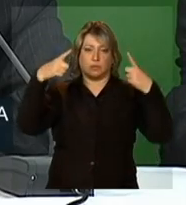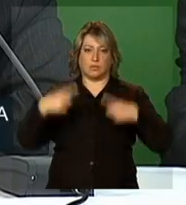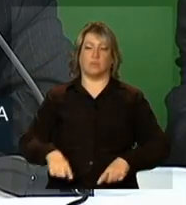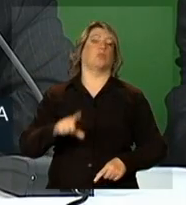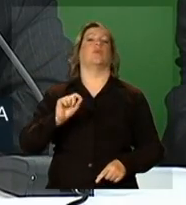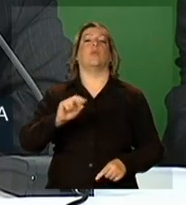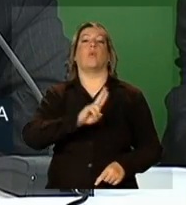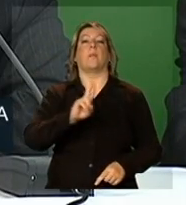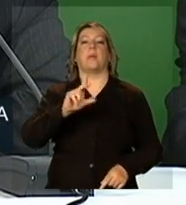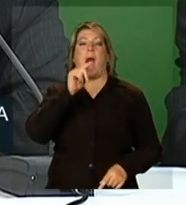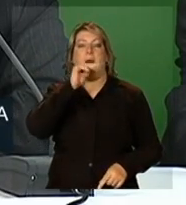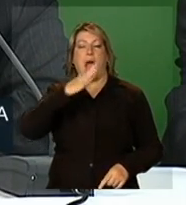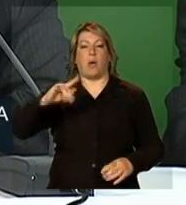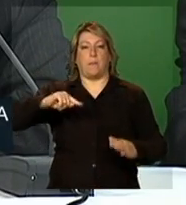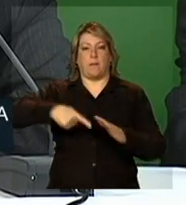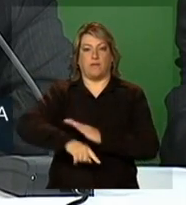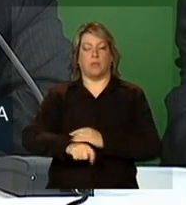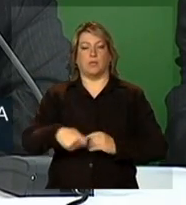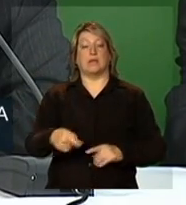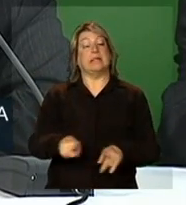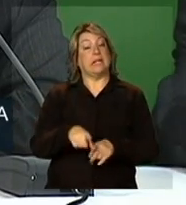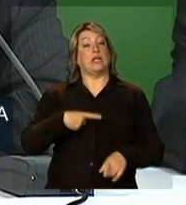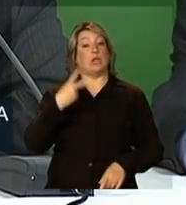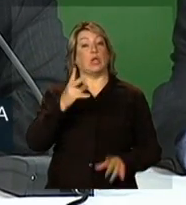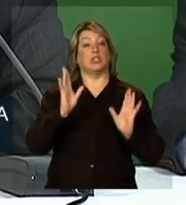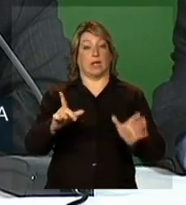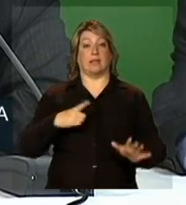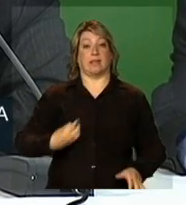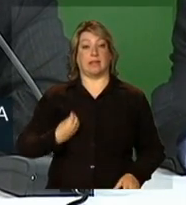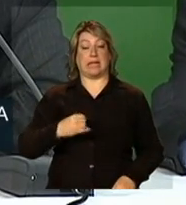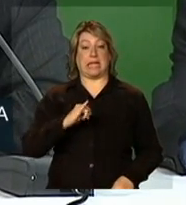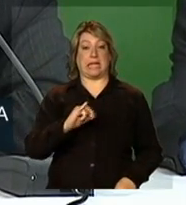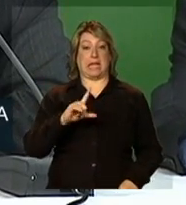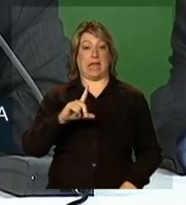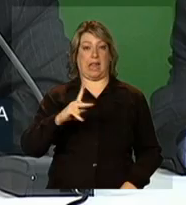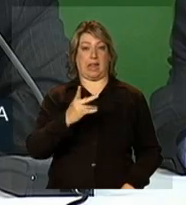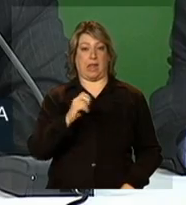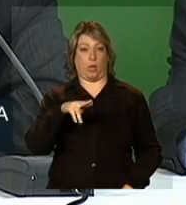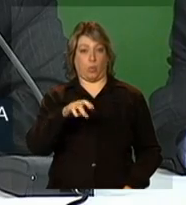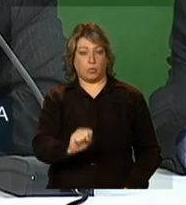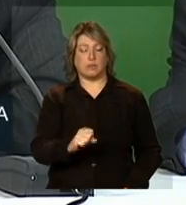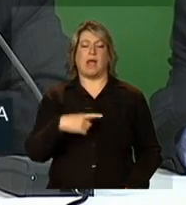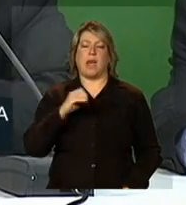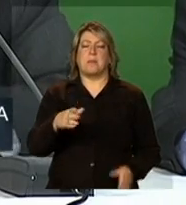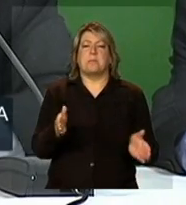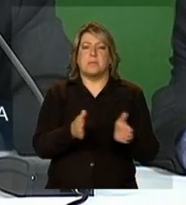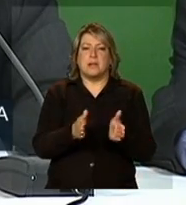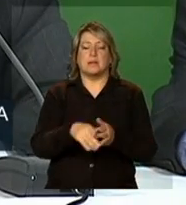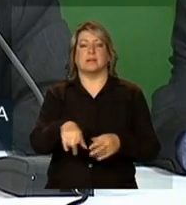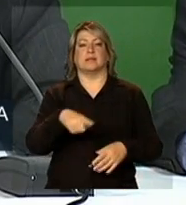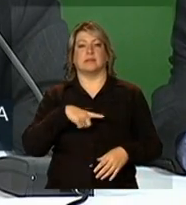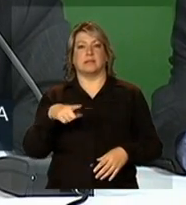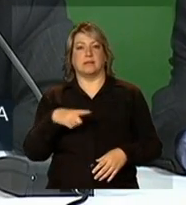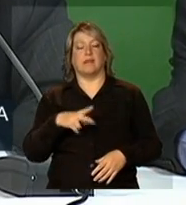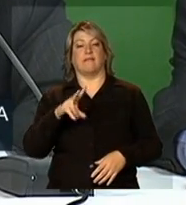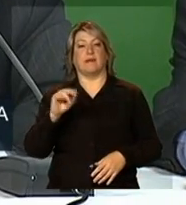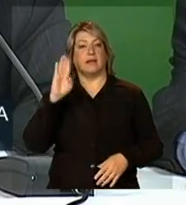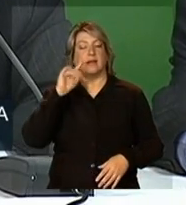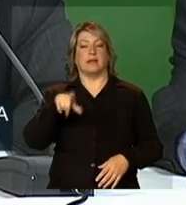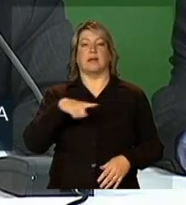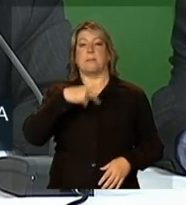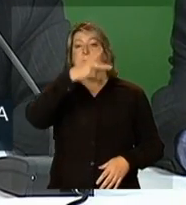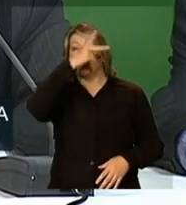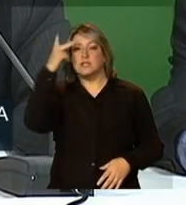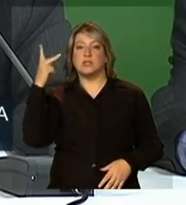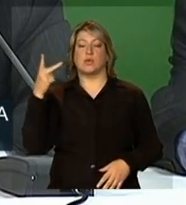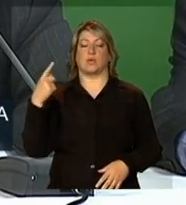Profundas. E tem dois que já existem, que é Ilhéus, que é um porto muito pequeno, que vai ser direcionado mais para